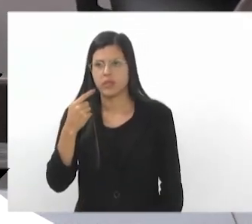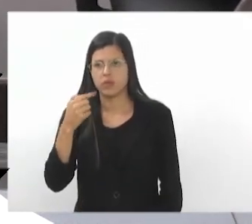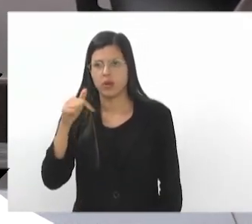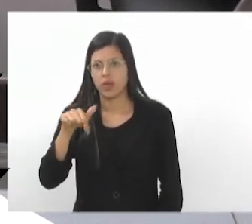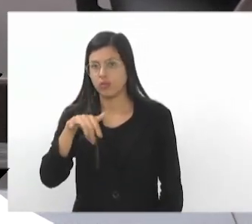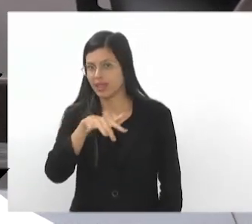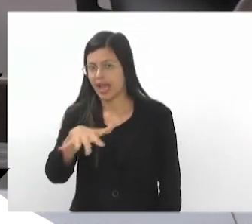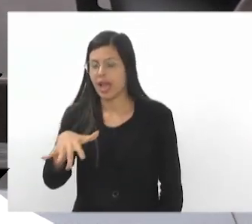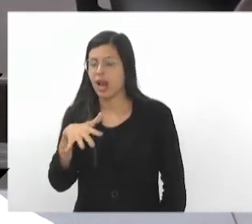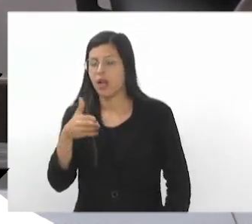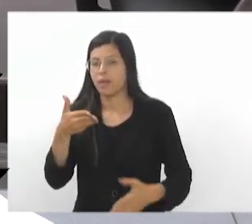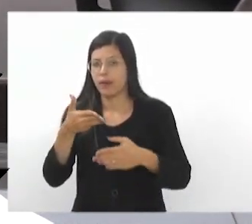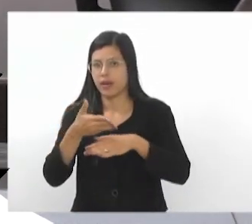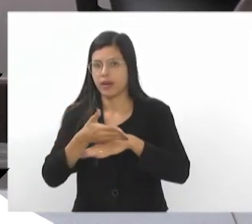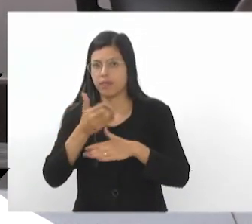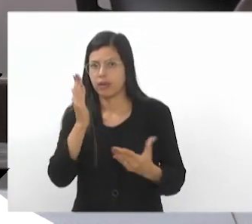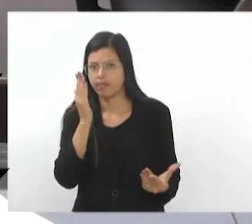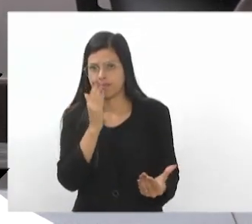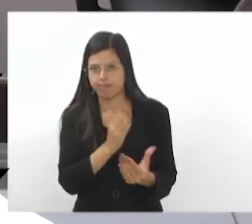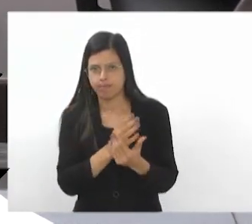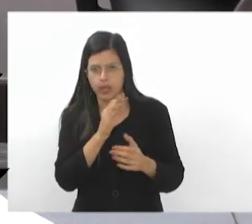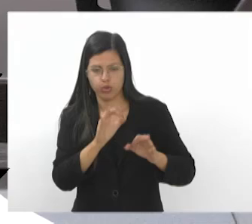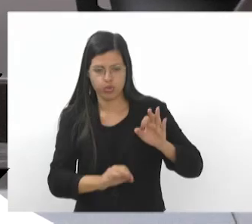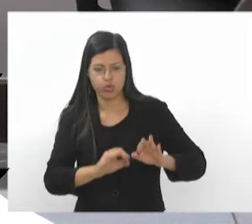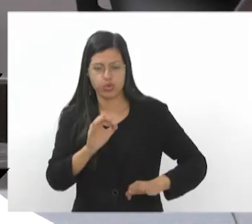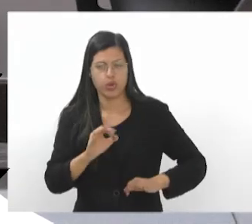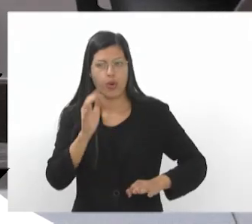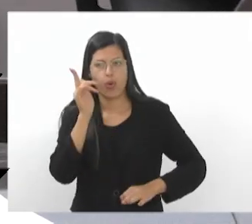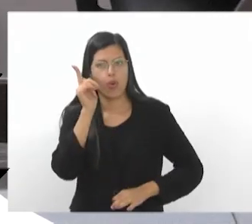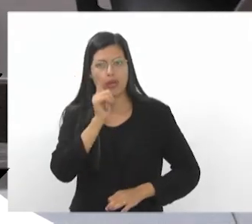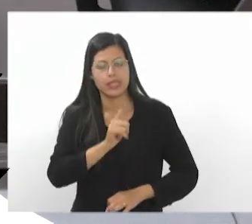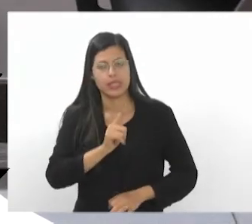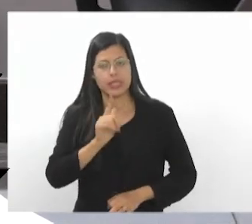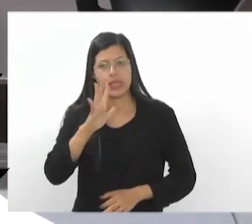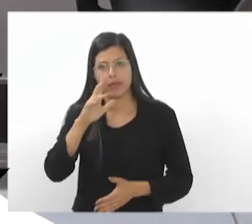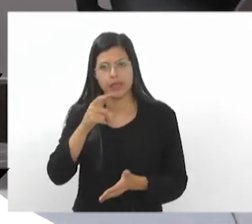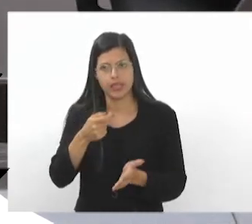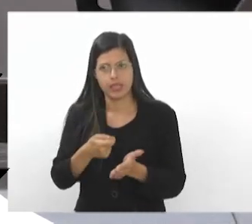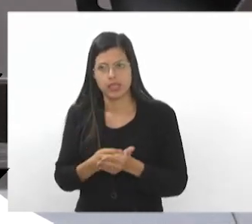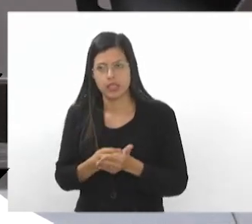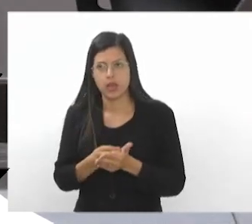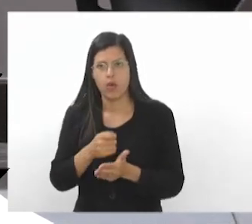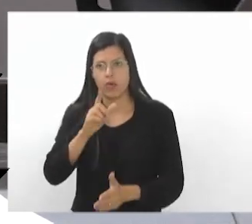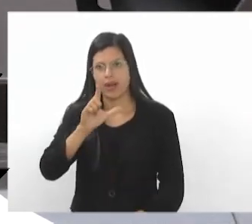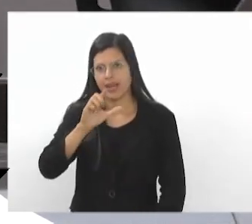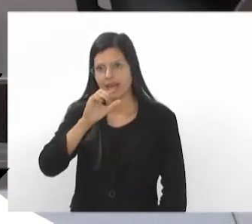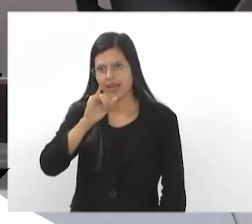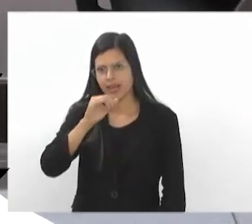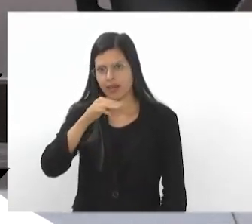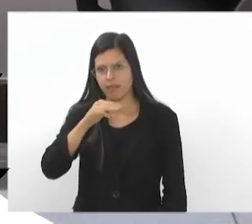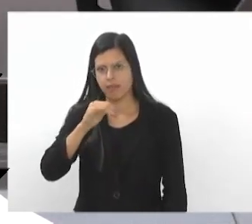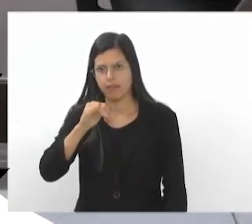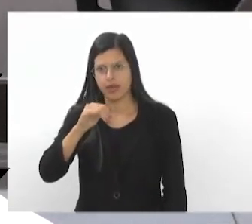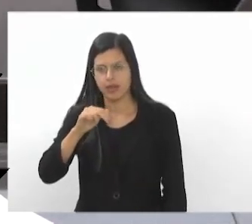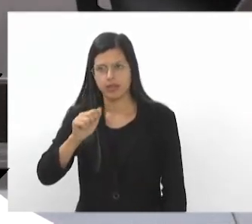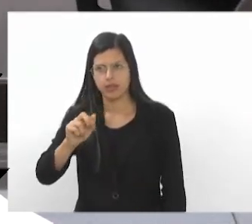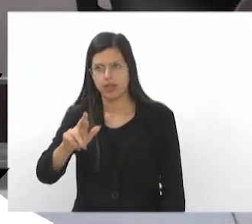na justiça, conseguir uma medida liminar e paga, evidentemente, por essas